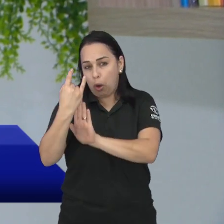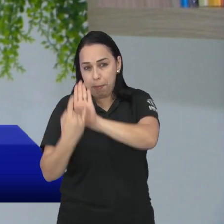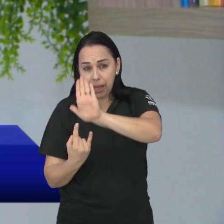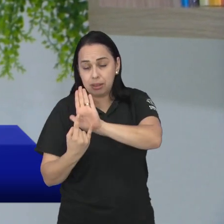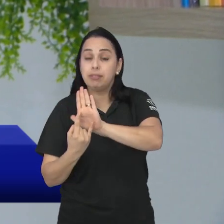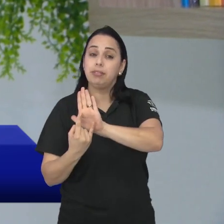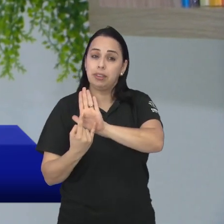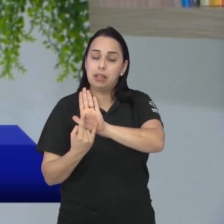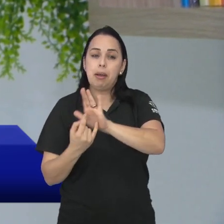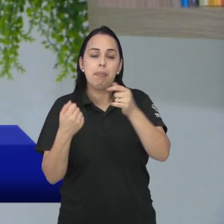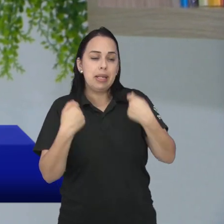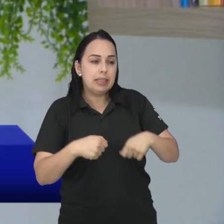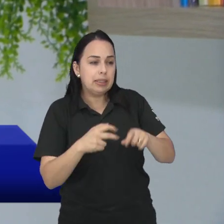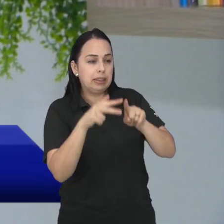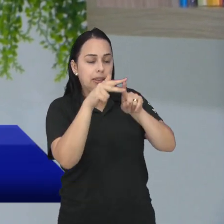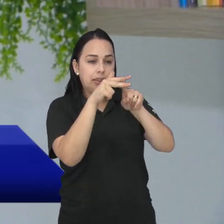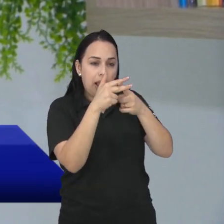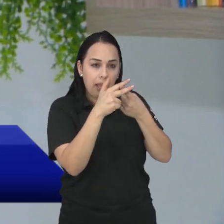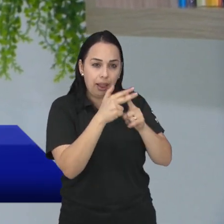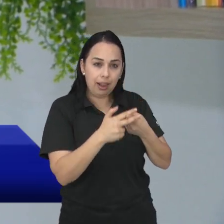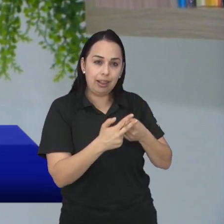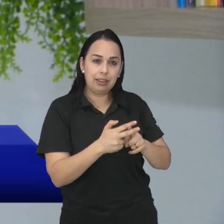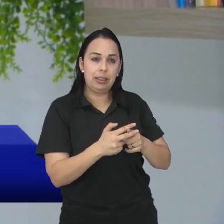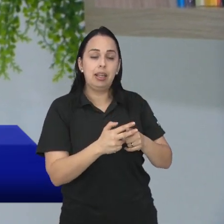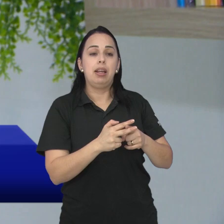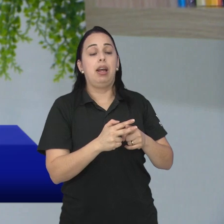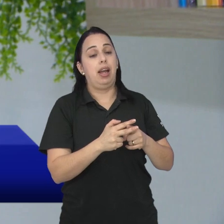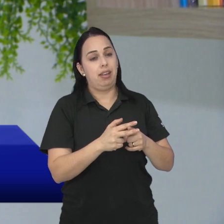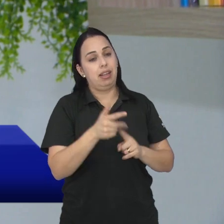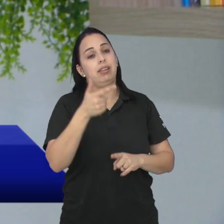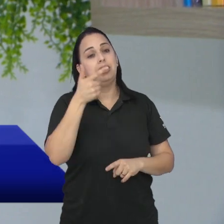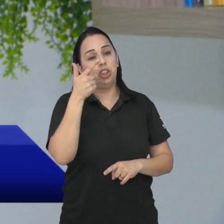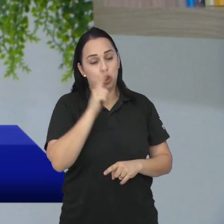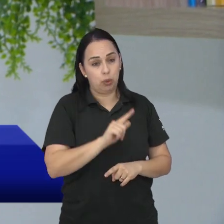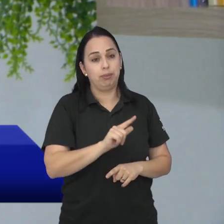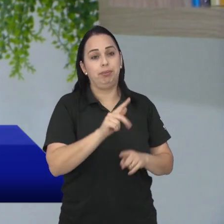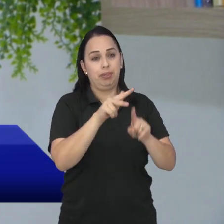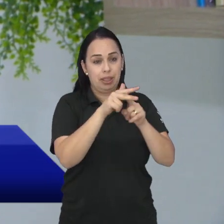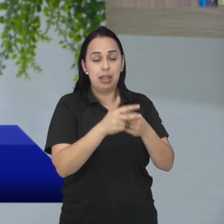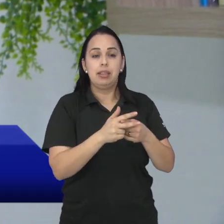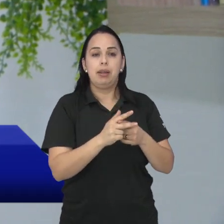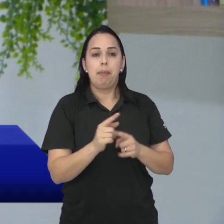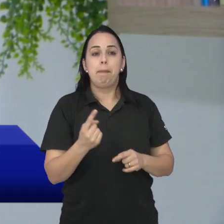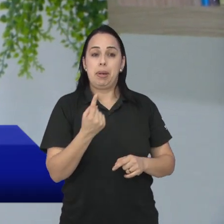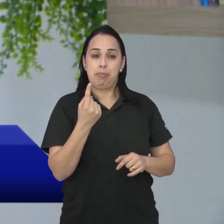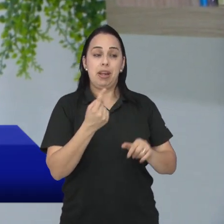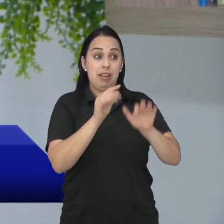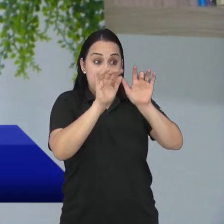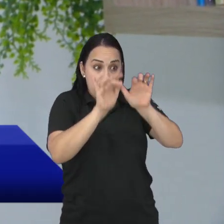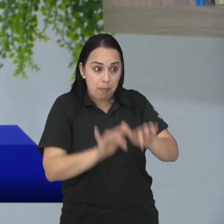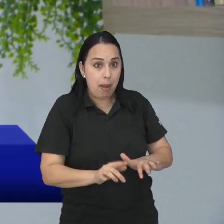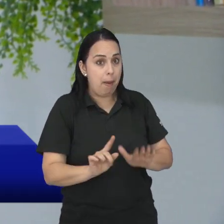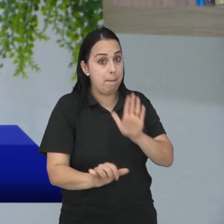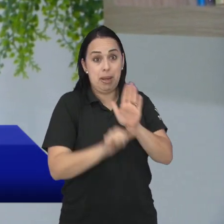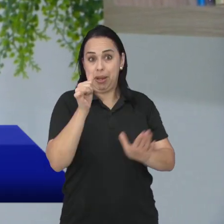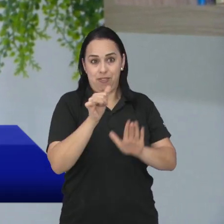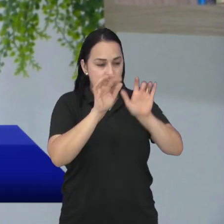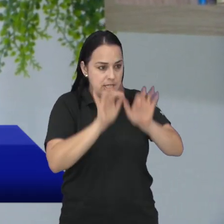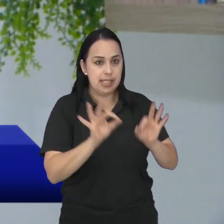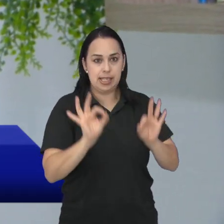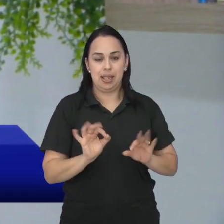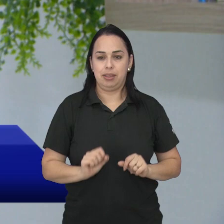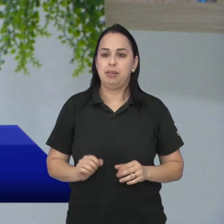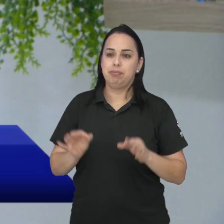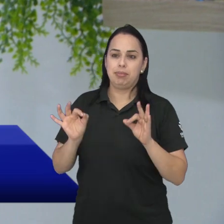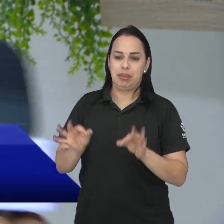acabou declarando, então ela vai ter que retificar, ela vai ter que ter mais trabalho, por isso que o ideal é que se faça certo desde o